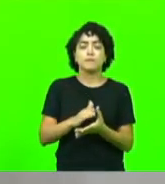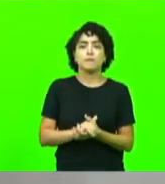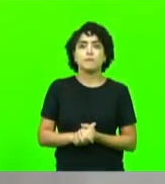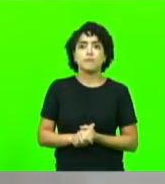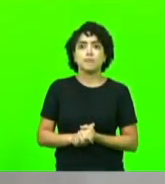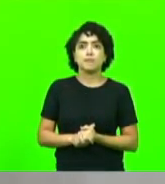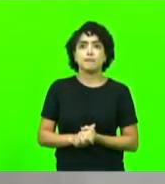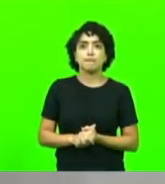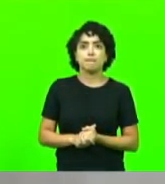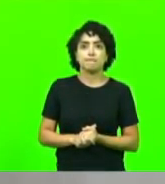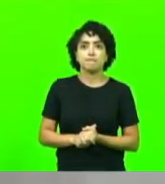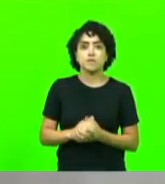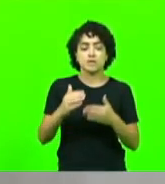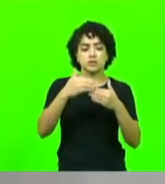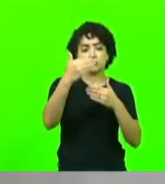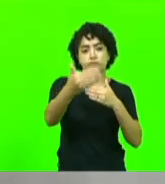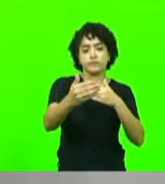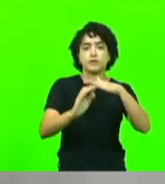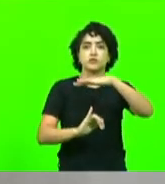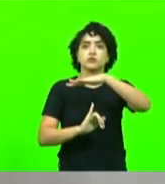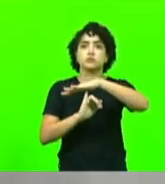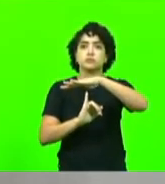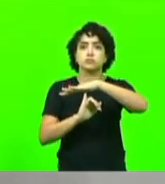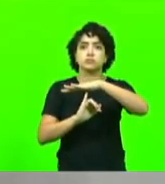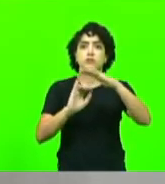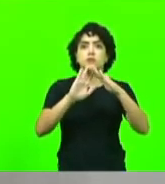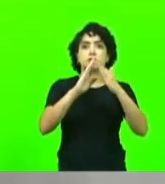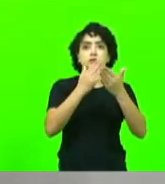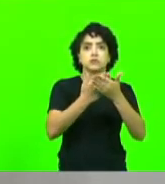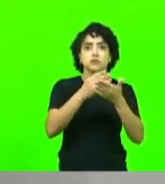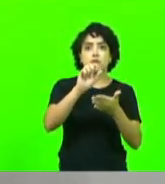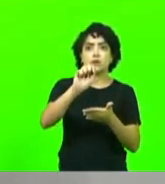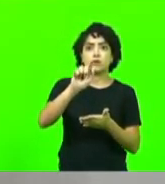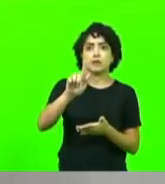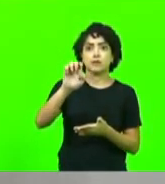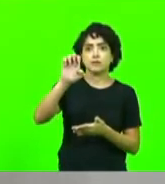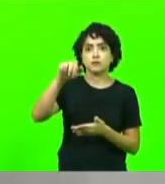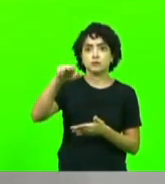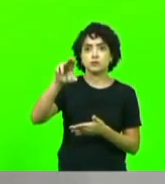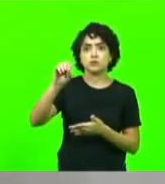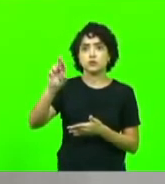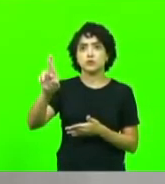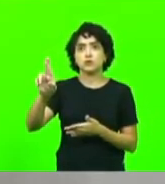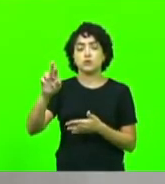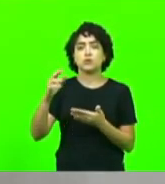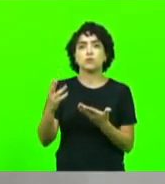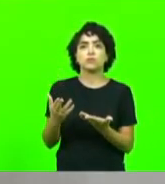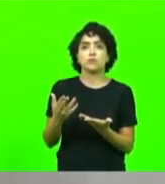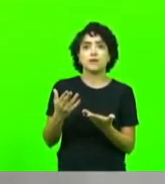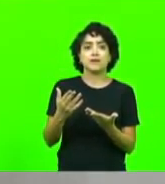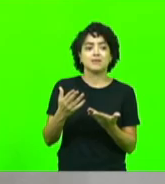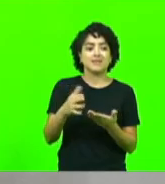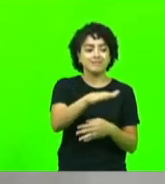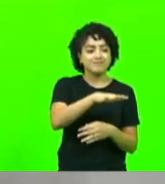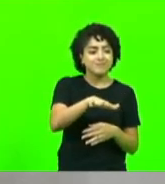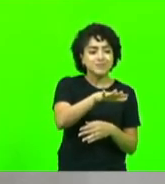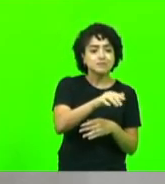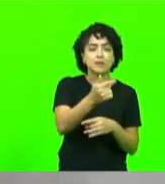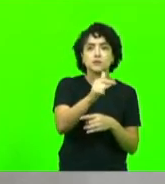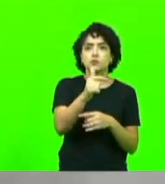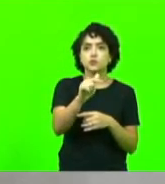do Instituto Federal, a escola Agenor Zimmermann, que fica no bairro Bela Vista, porque não tem mais espaço na